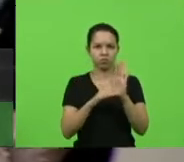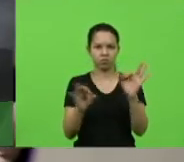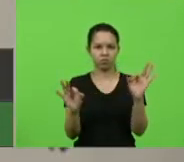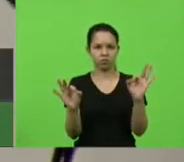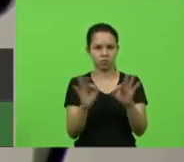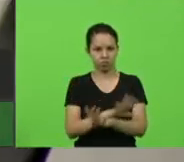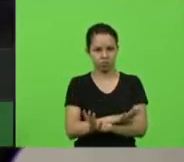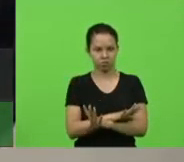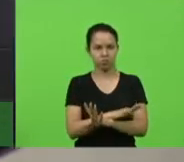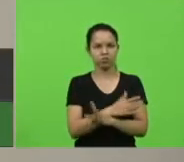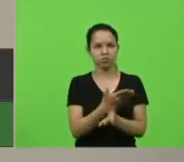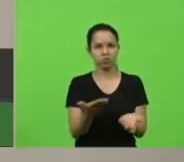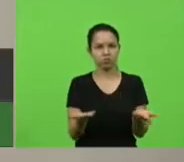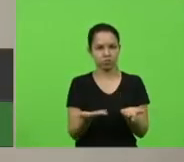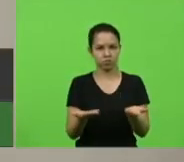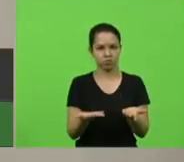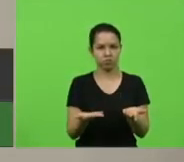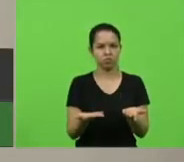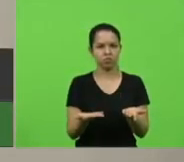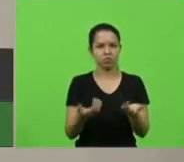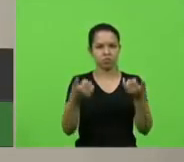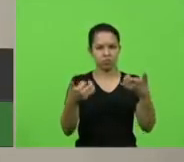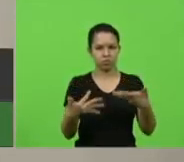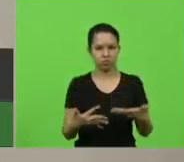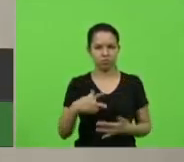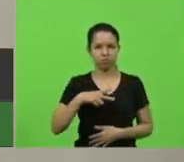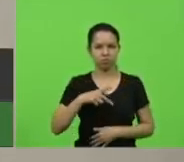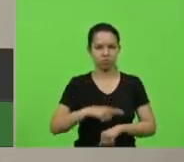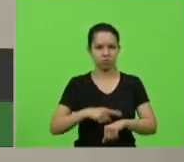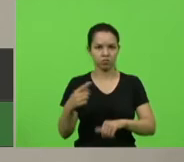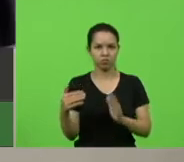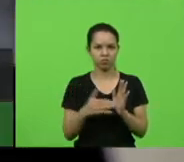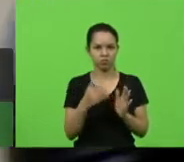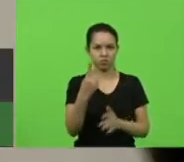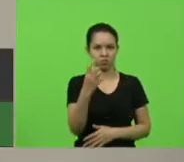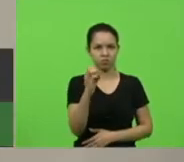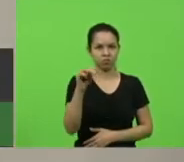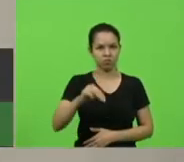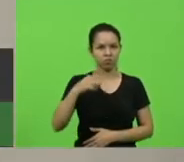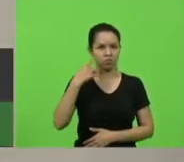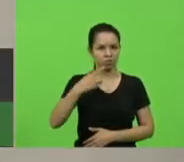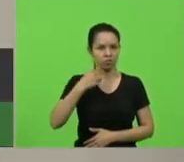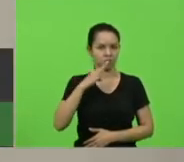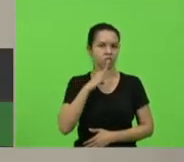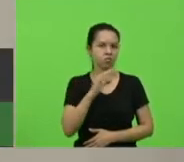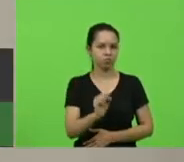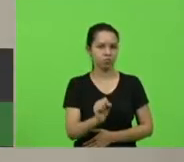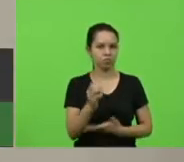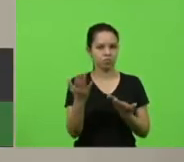às explicações pessoais pelo tempo de até 10 minutos. Fará uso da palavra o deputado Bruno Souza.